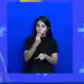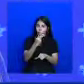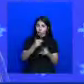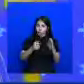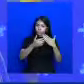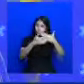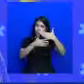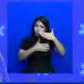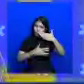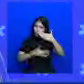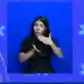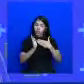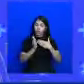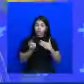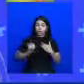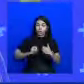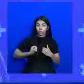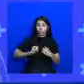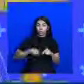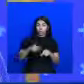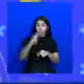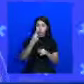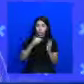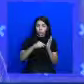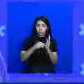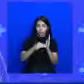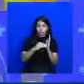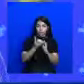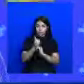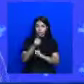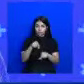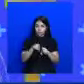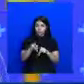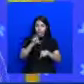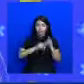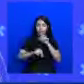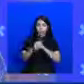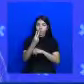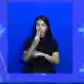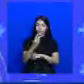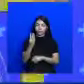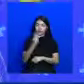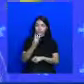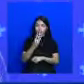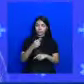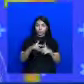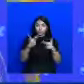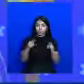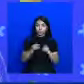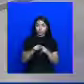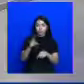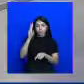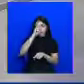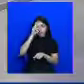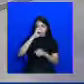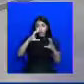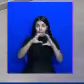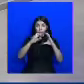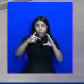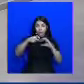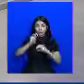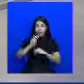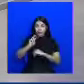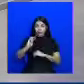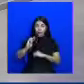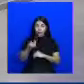está com suporte carregado com bolas numeradas de 1 a 6 para o sorteio de 2 trevos. Lembrando que para levar a bolada de